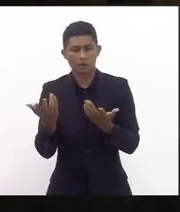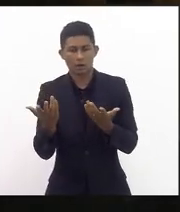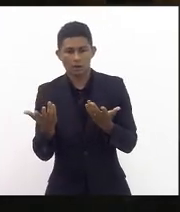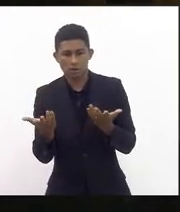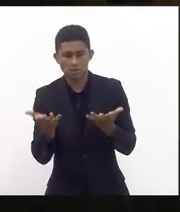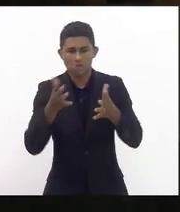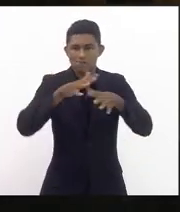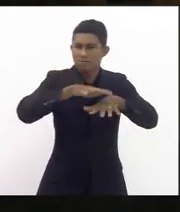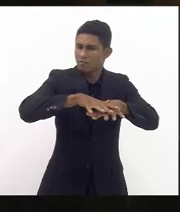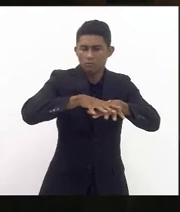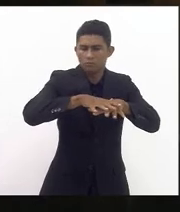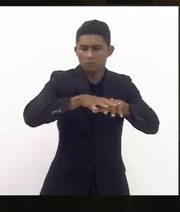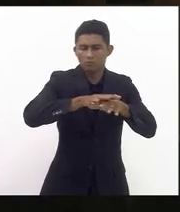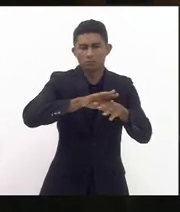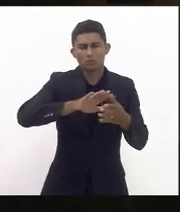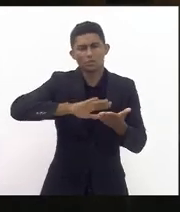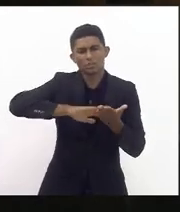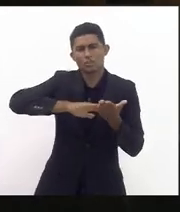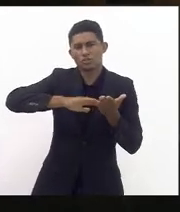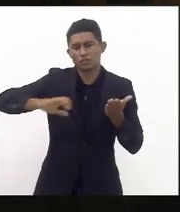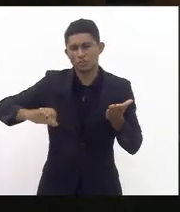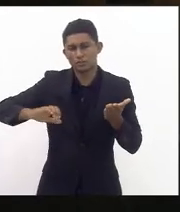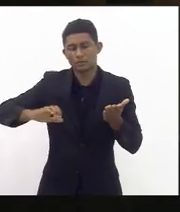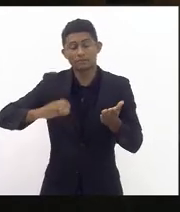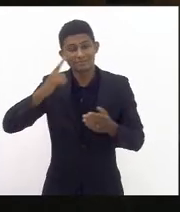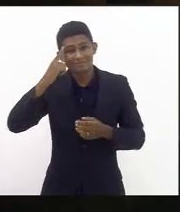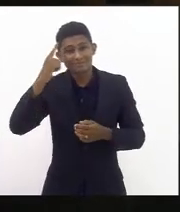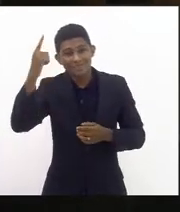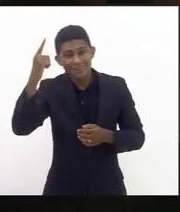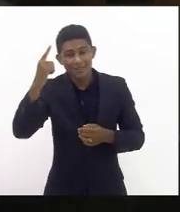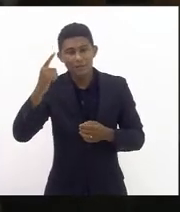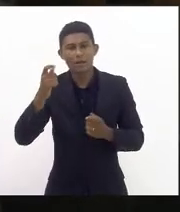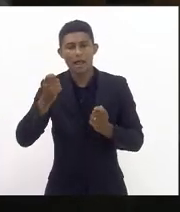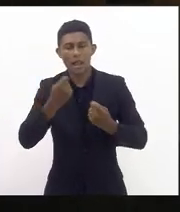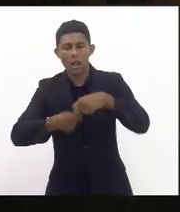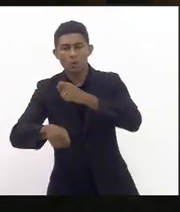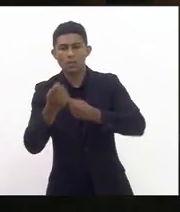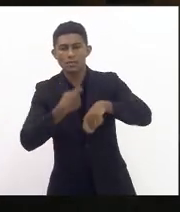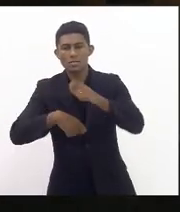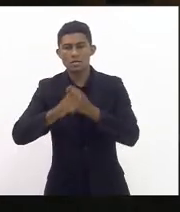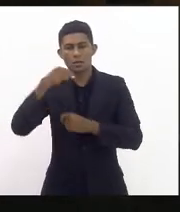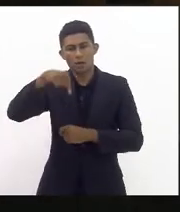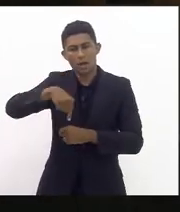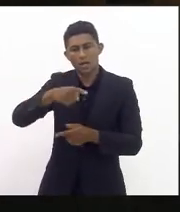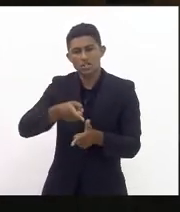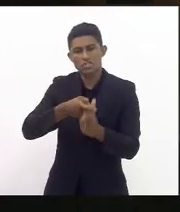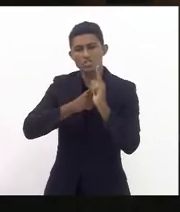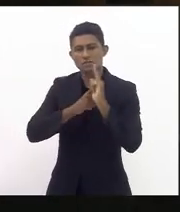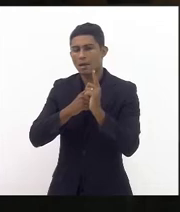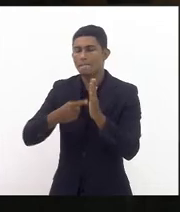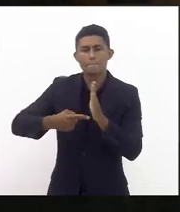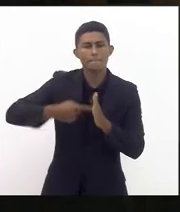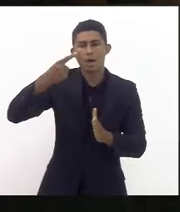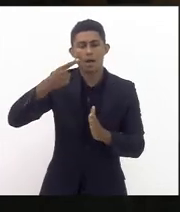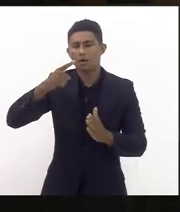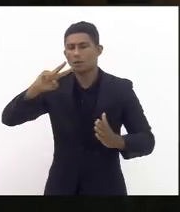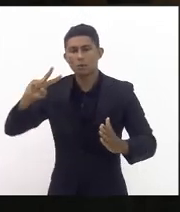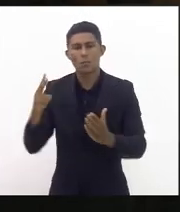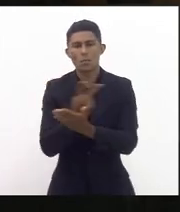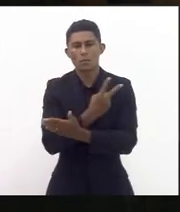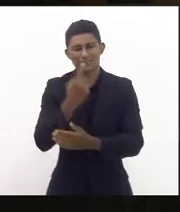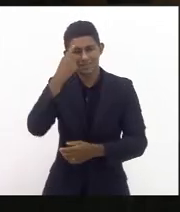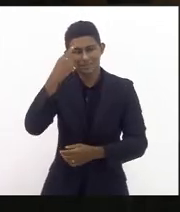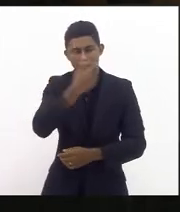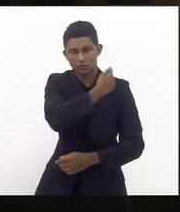Não esquecendo que a primeira renegociação da dívida do Estado se deu lá no